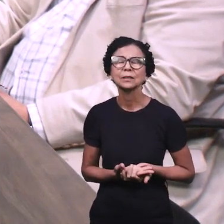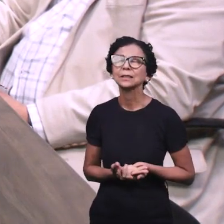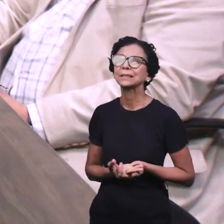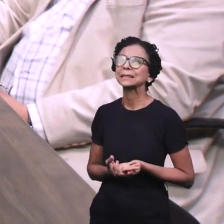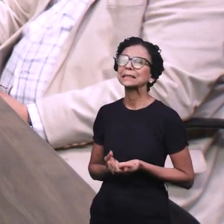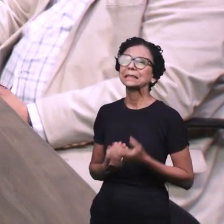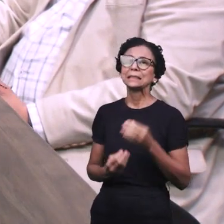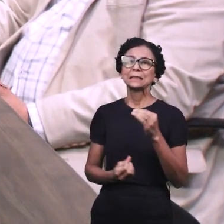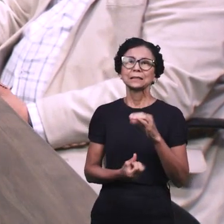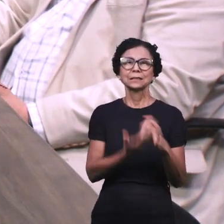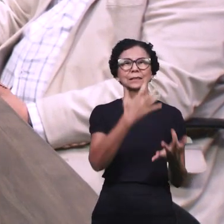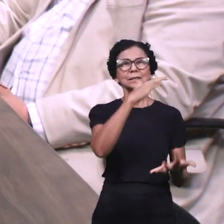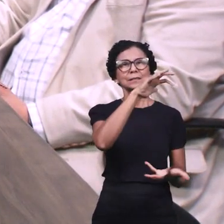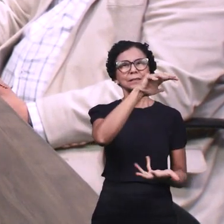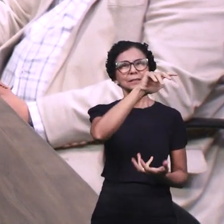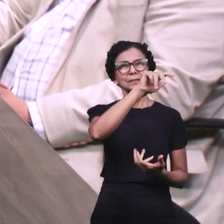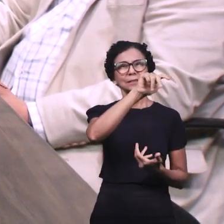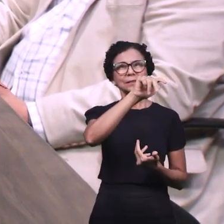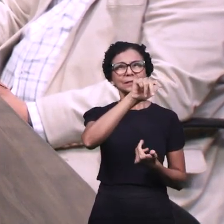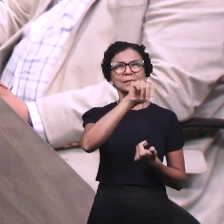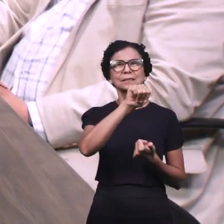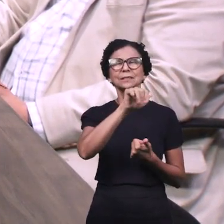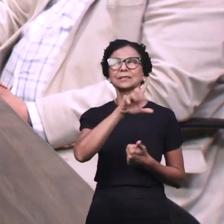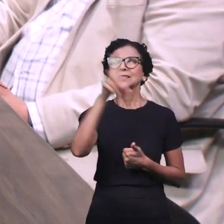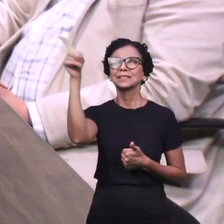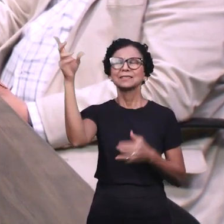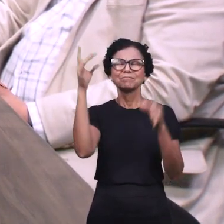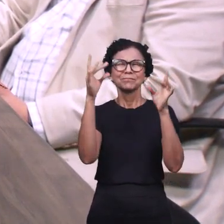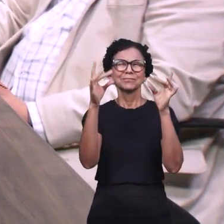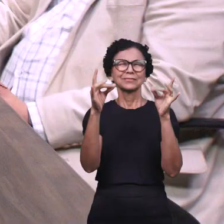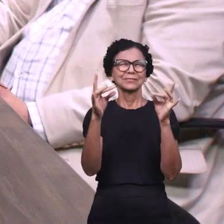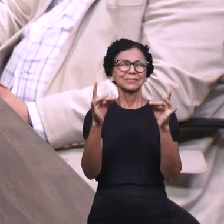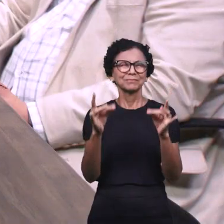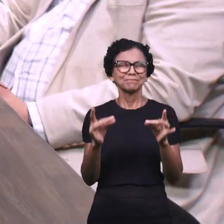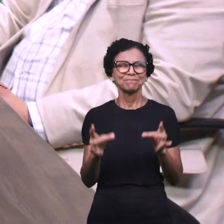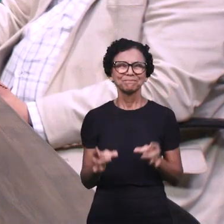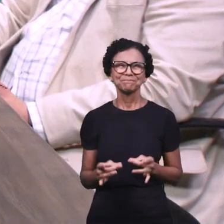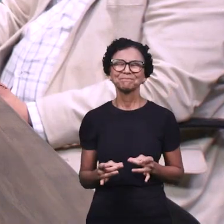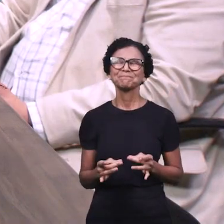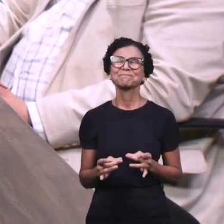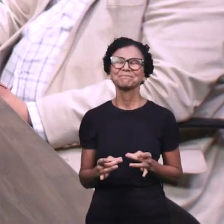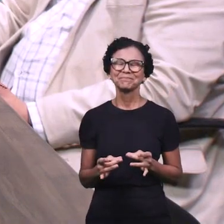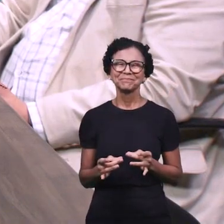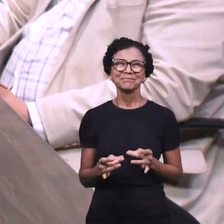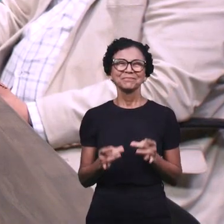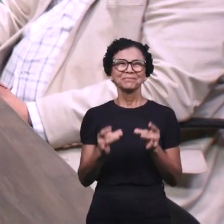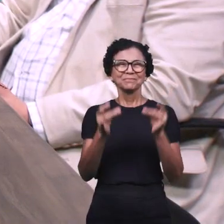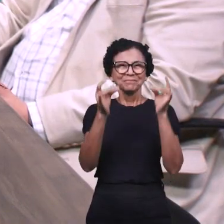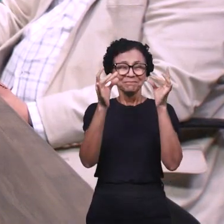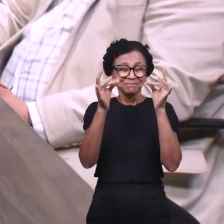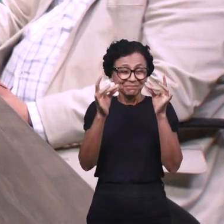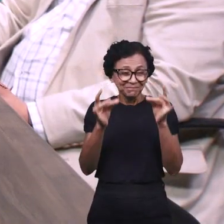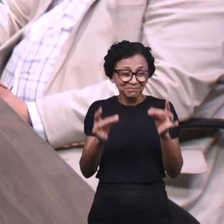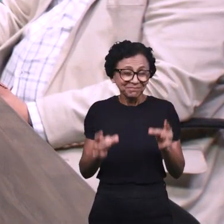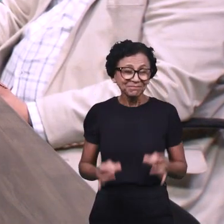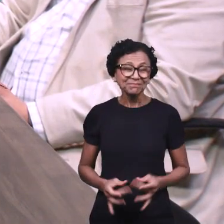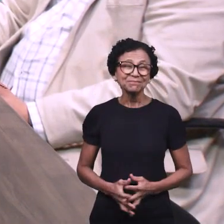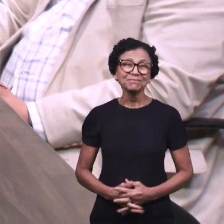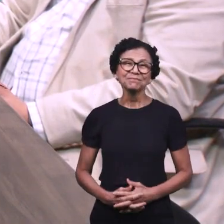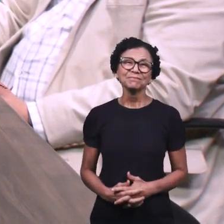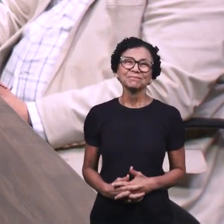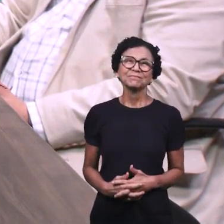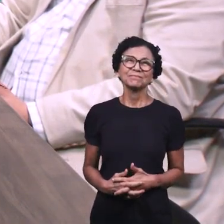Nosso Deus, ele nos detalhes, ele deixa nos detalhes os servos,